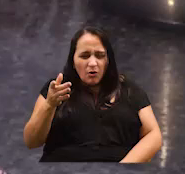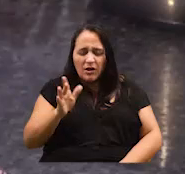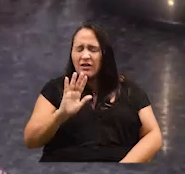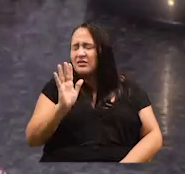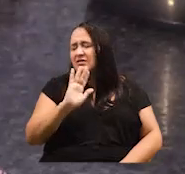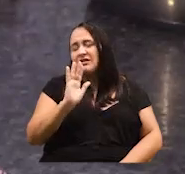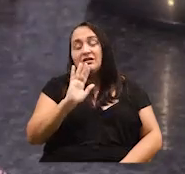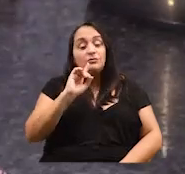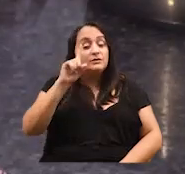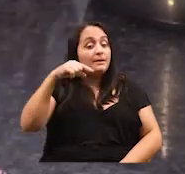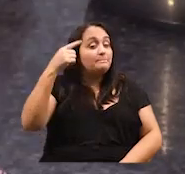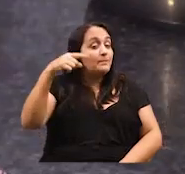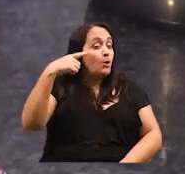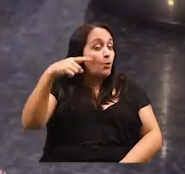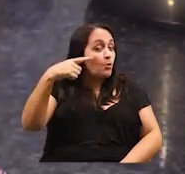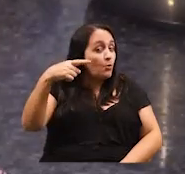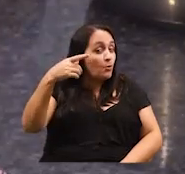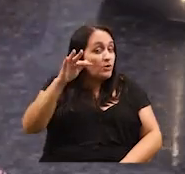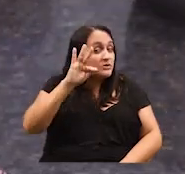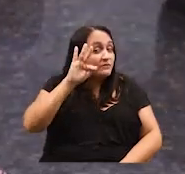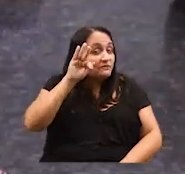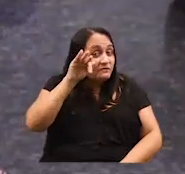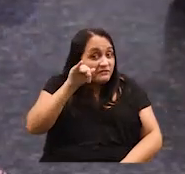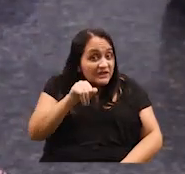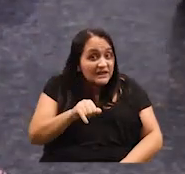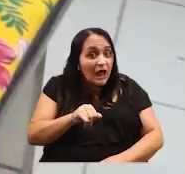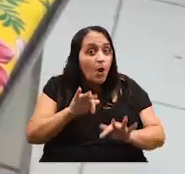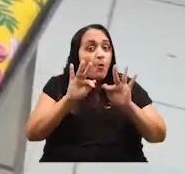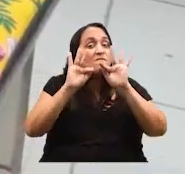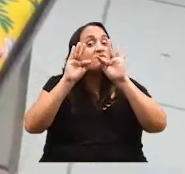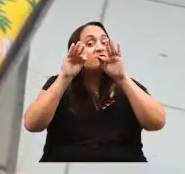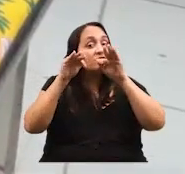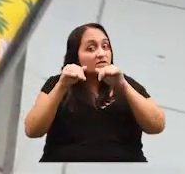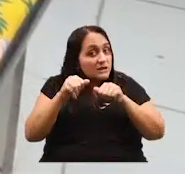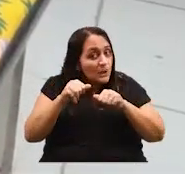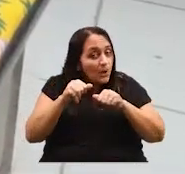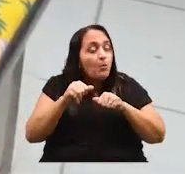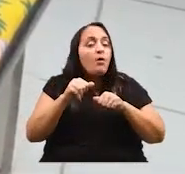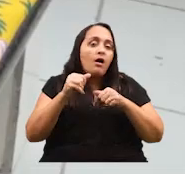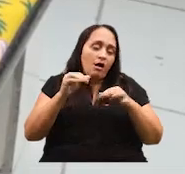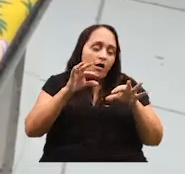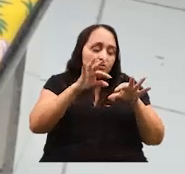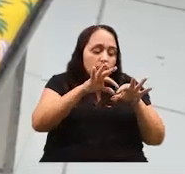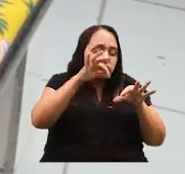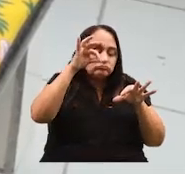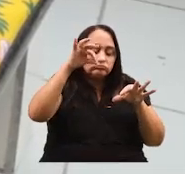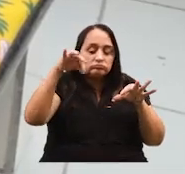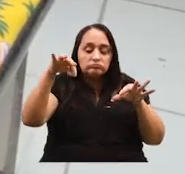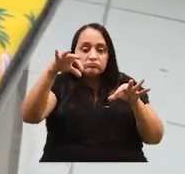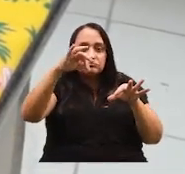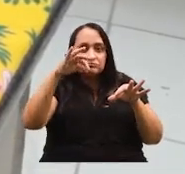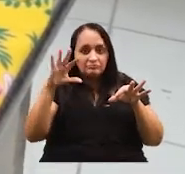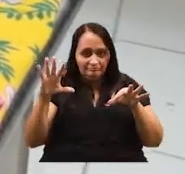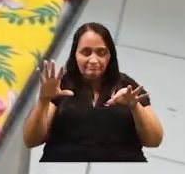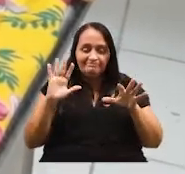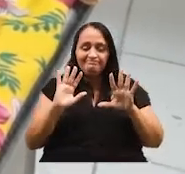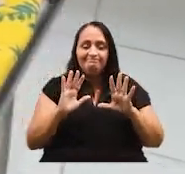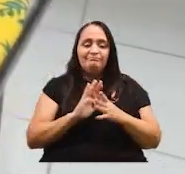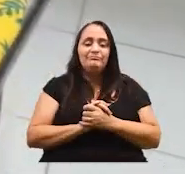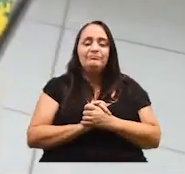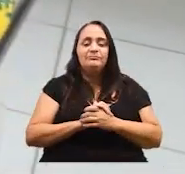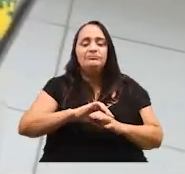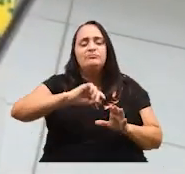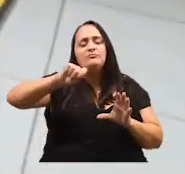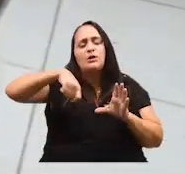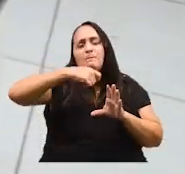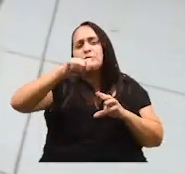Já quase na hora de desligar que a gente bota o cravo, tá bom? Então, misturamos esses 3 ingredientes. Para onde é que a